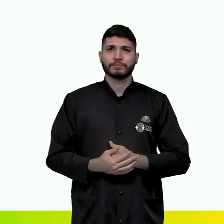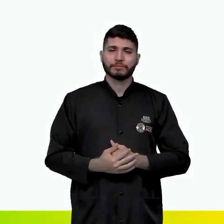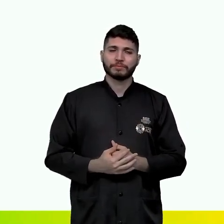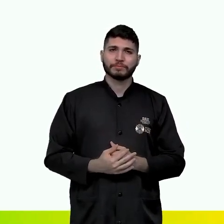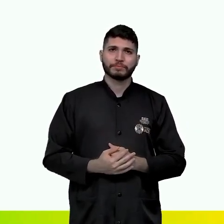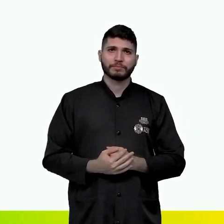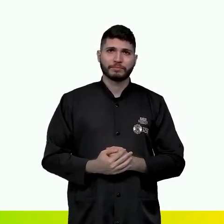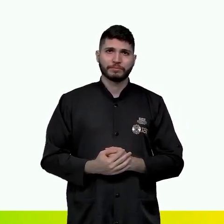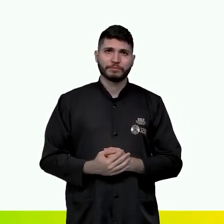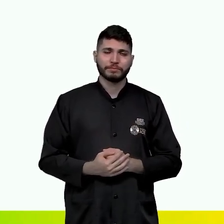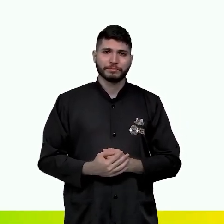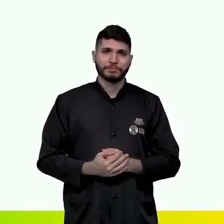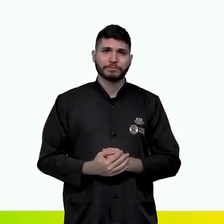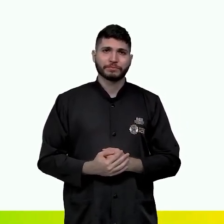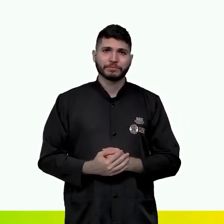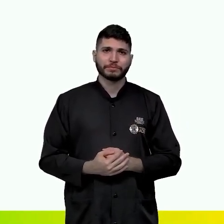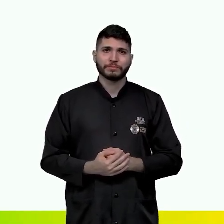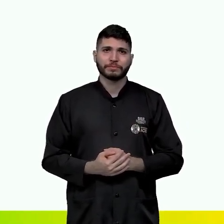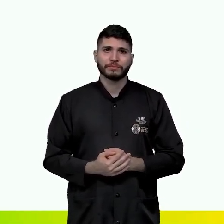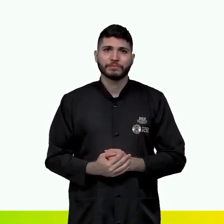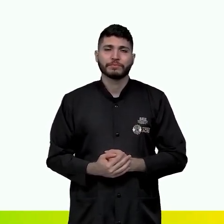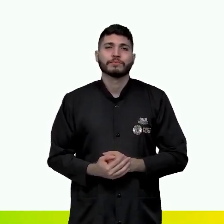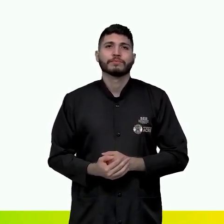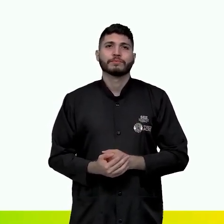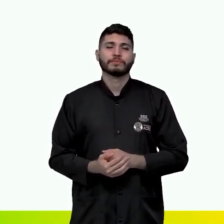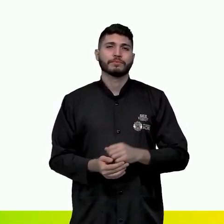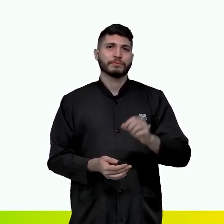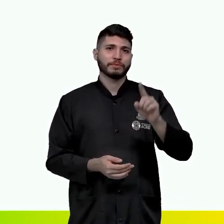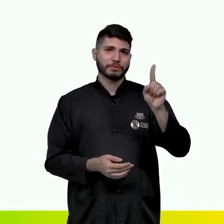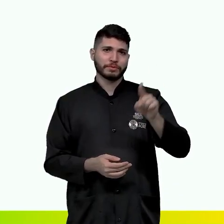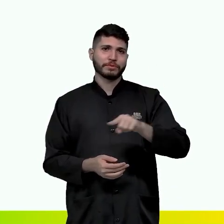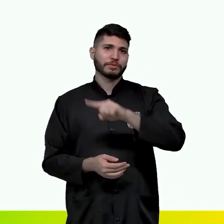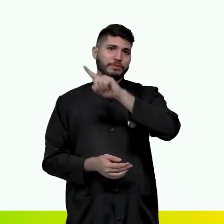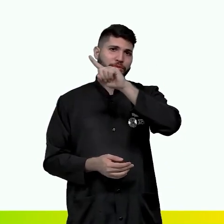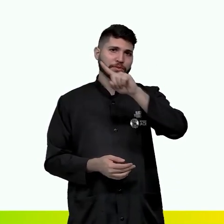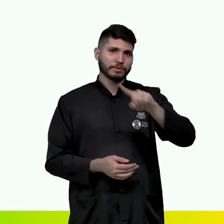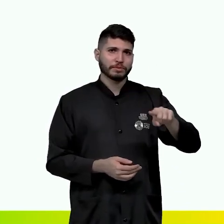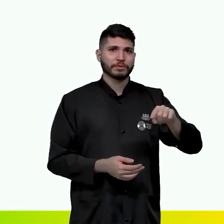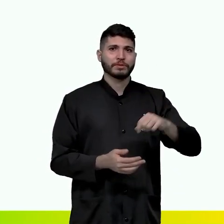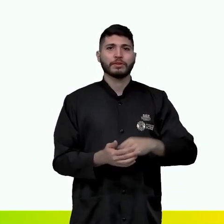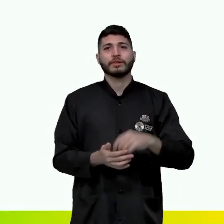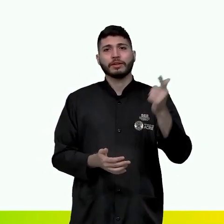com vocês. Mas pega esse 3 e cancela com esse 3, ok? E repete esse